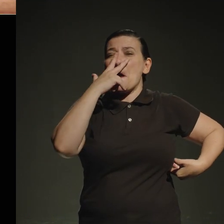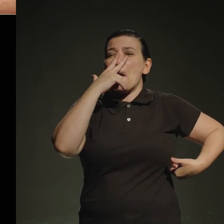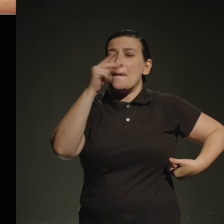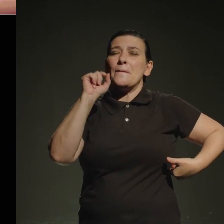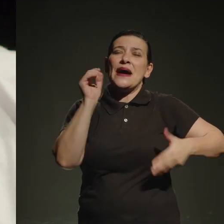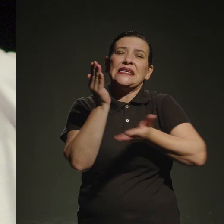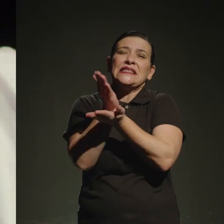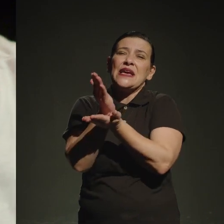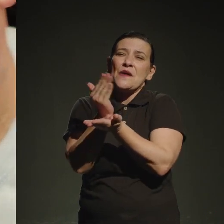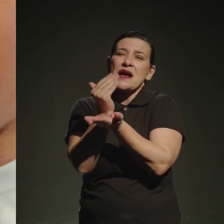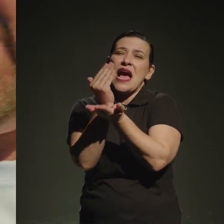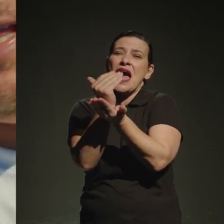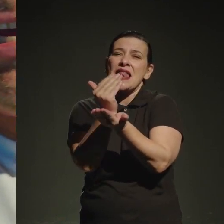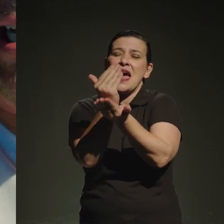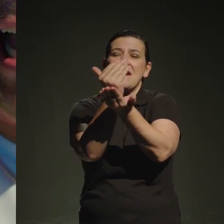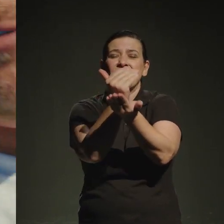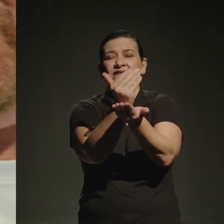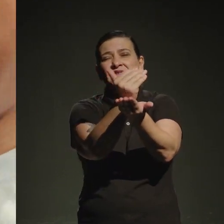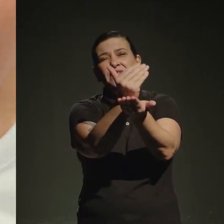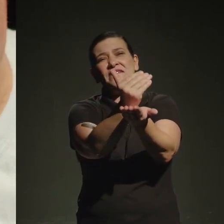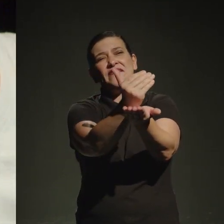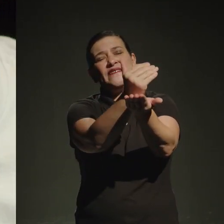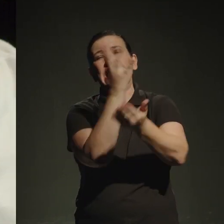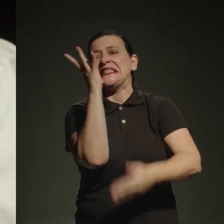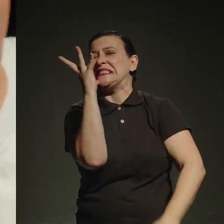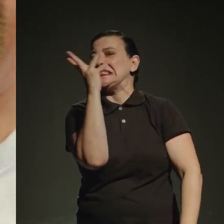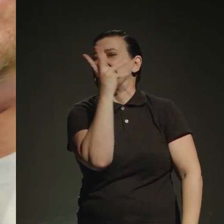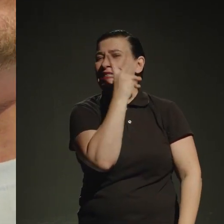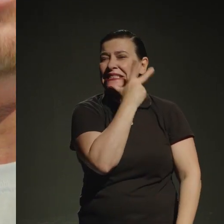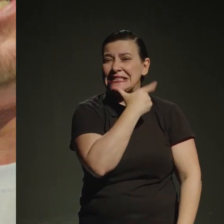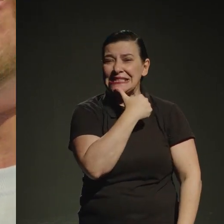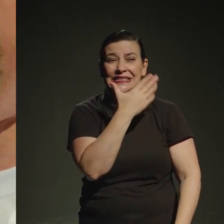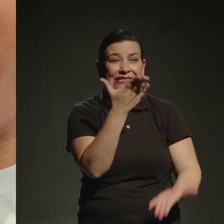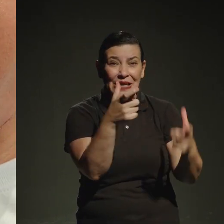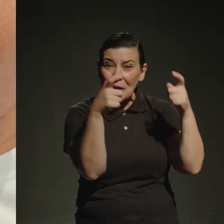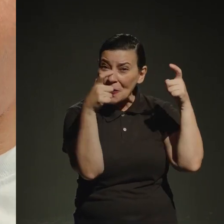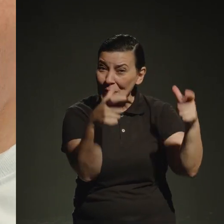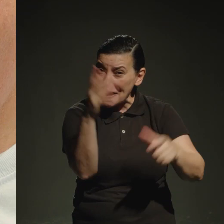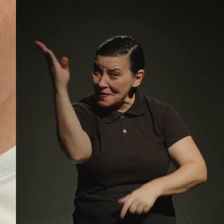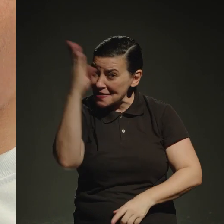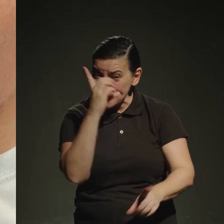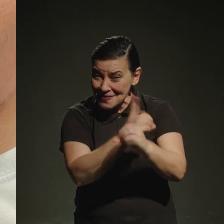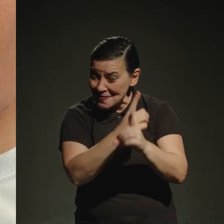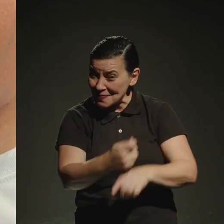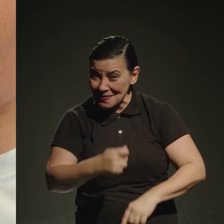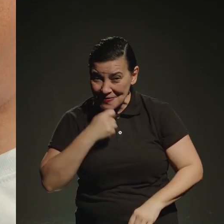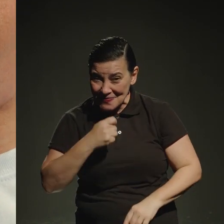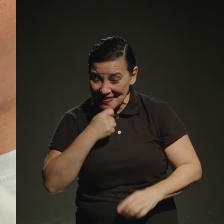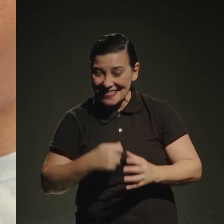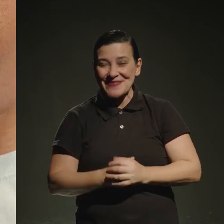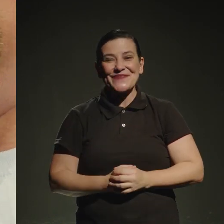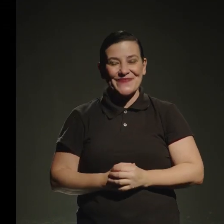cadeiras. Ai, que estou a adernar feito uma caravela em plena borrasca, sem ao menos ter